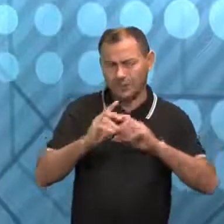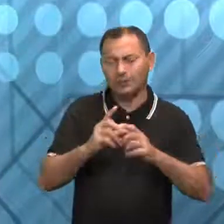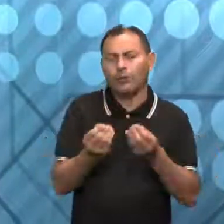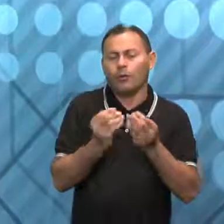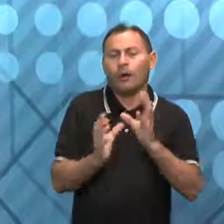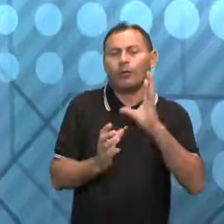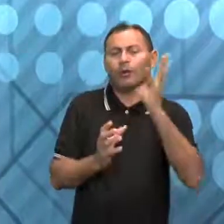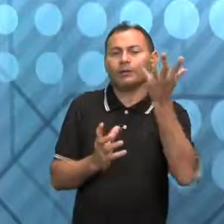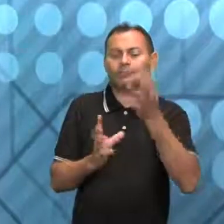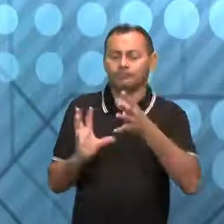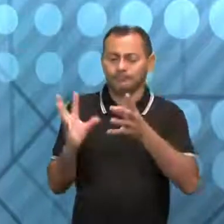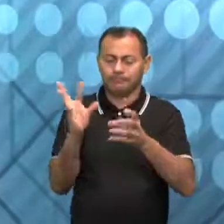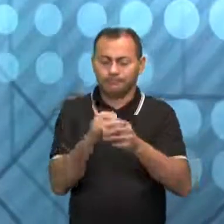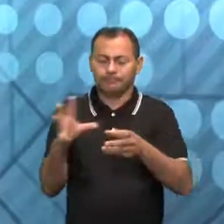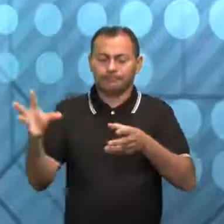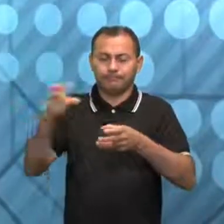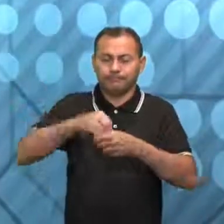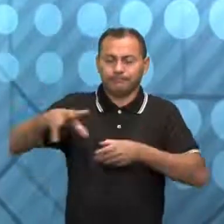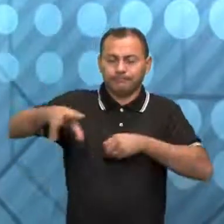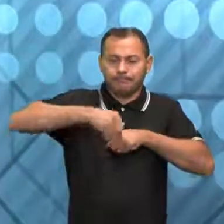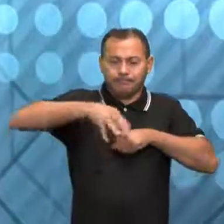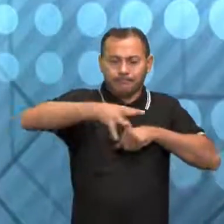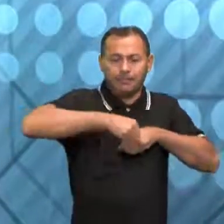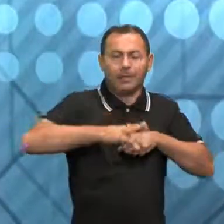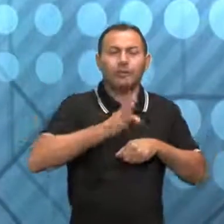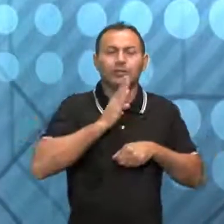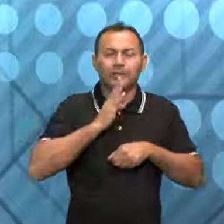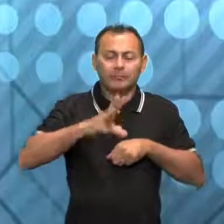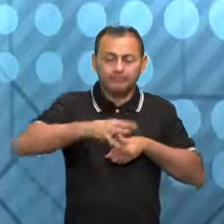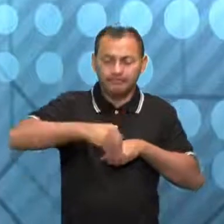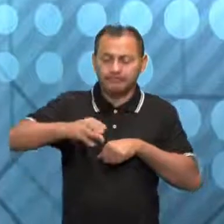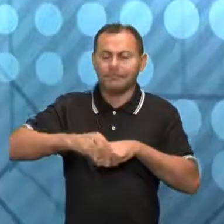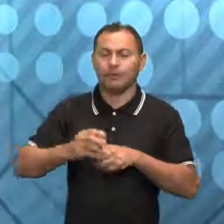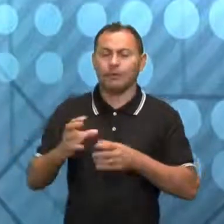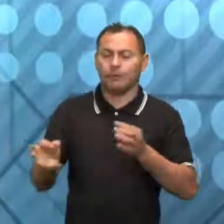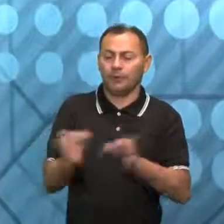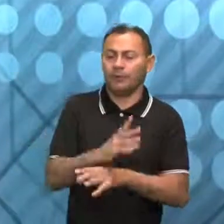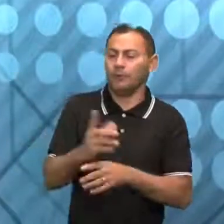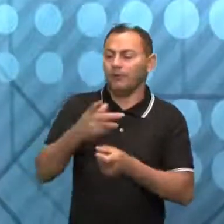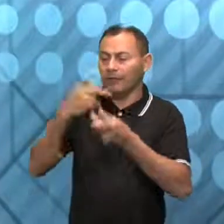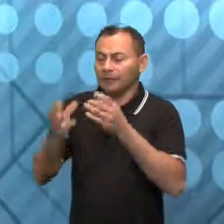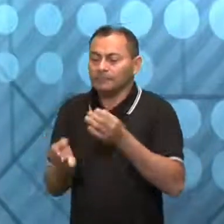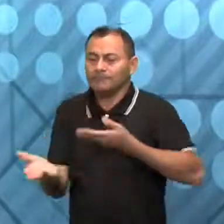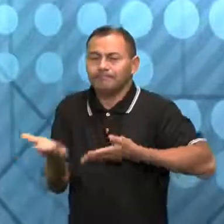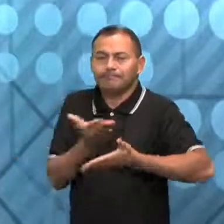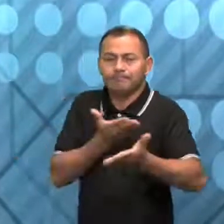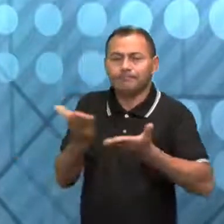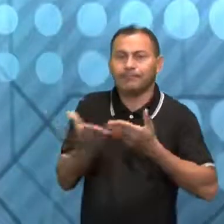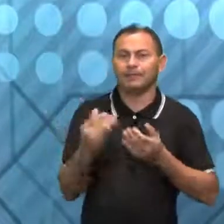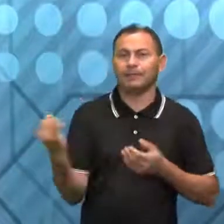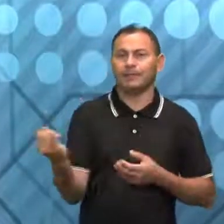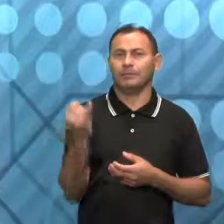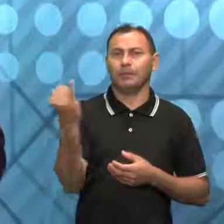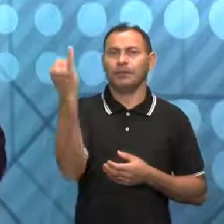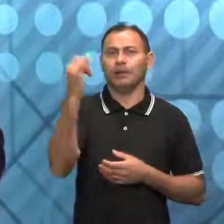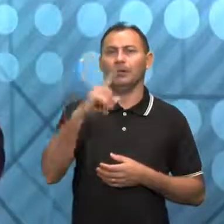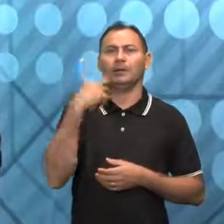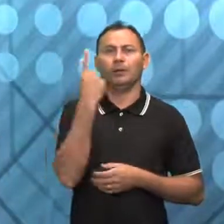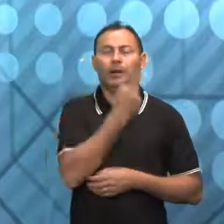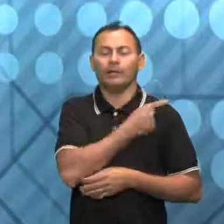assim a gente vai sempre agregando o nosso conhecimento, vai sempre um completando o que o outro está falando. Então isso é muito importante. Para a